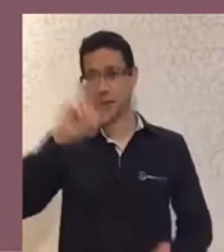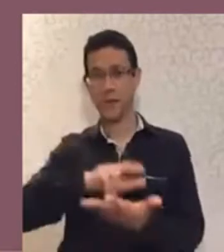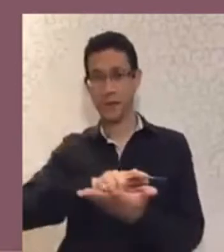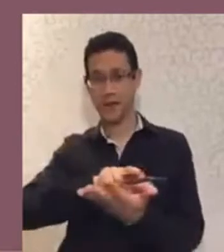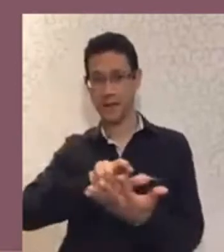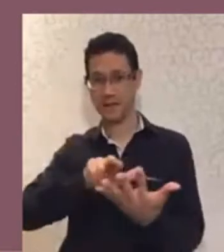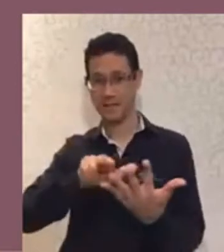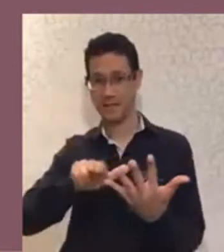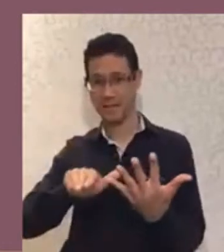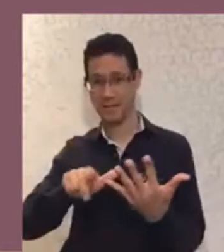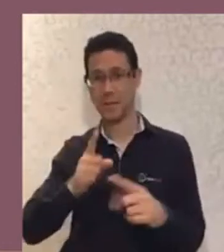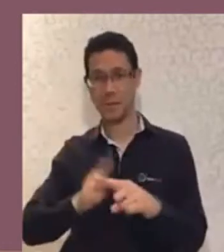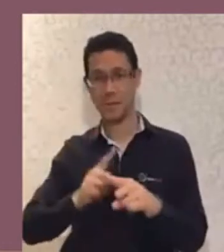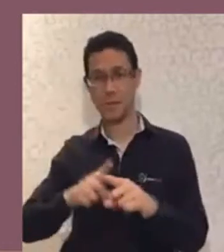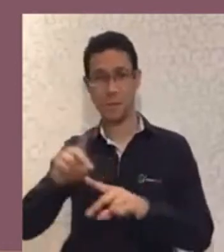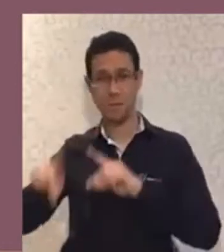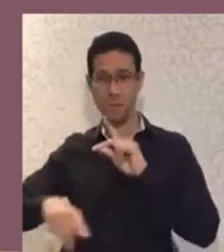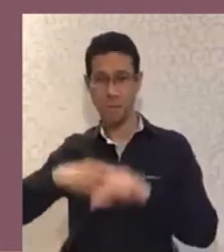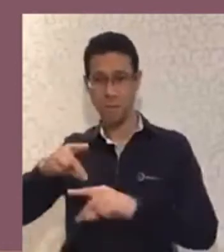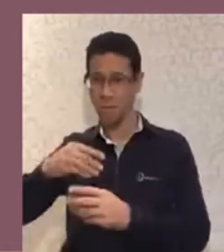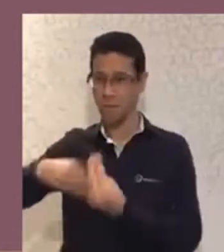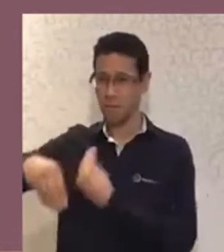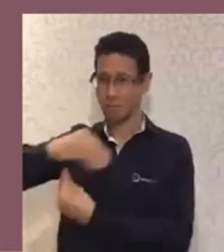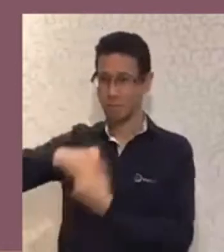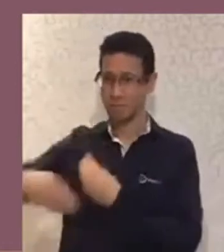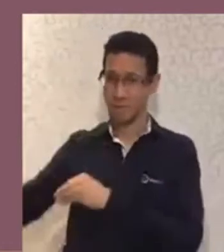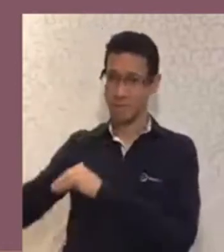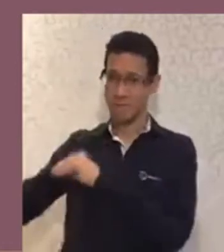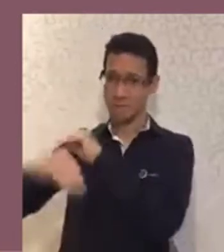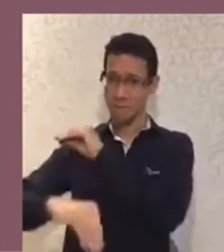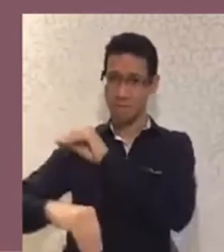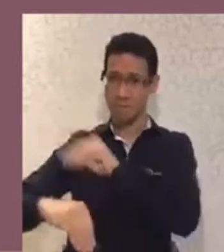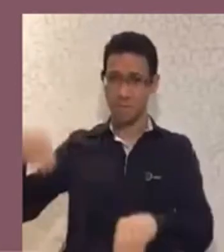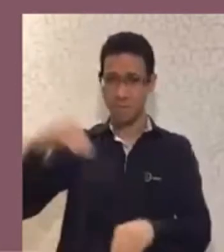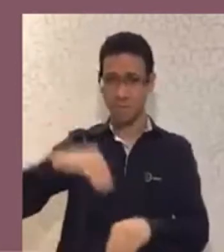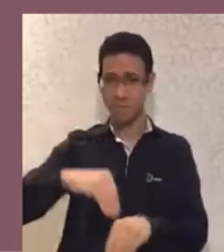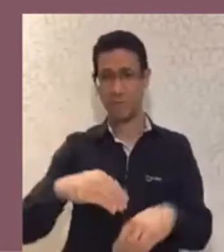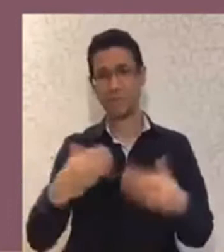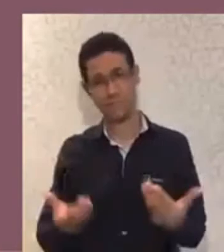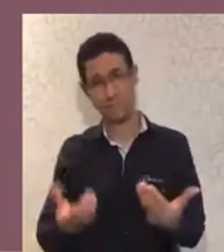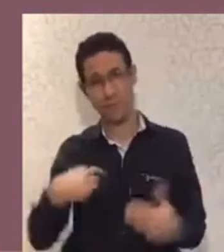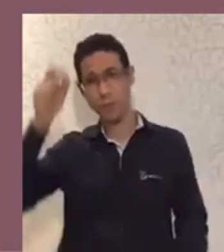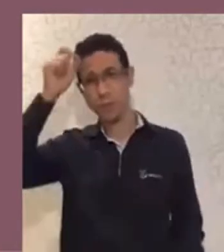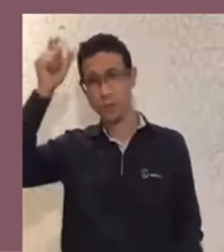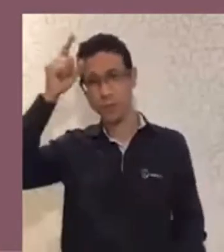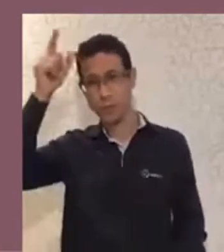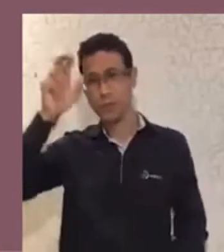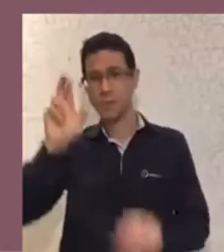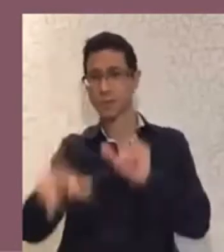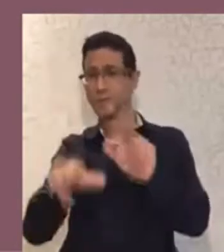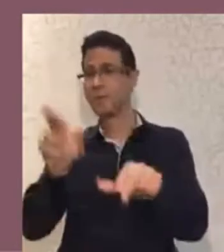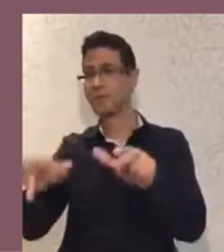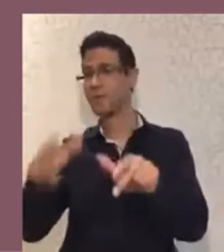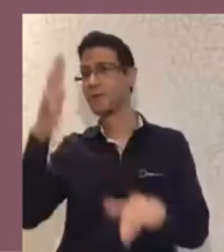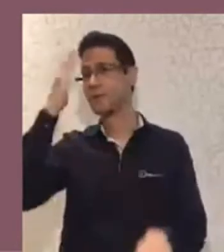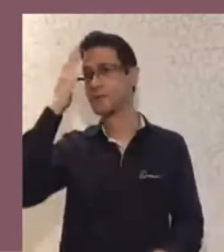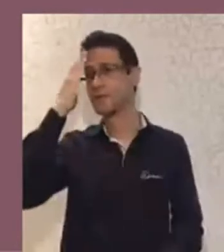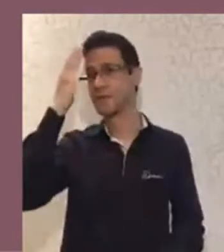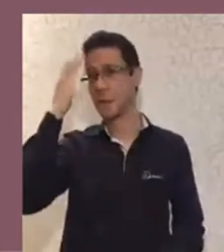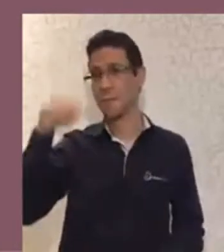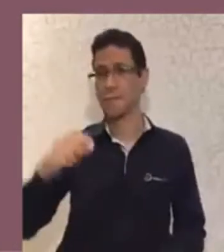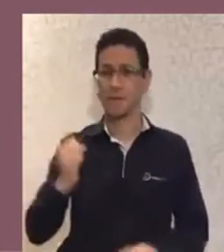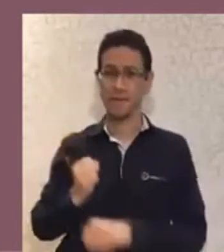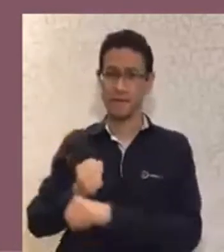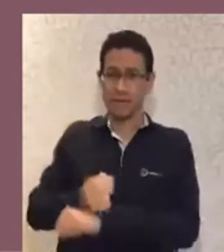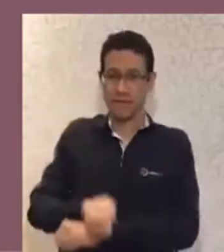diferentes povos, com culturas. Nós sabemos perfeitamente que os escravizados, eles não